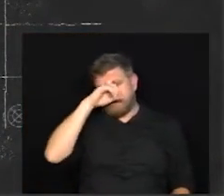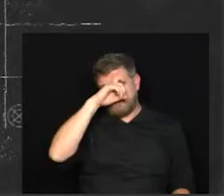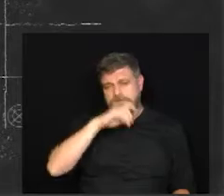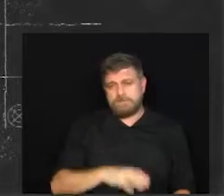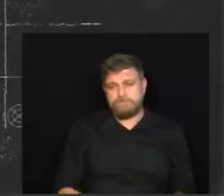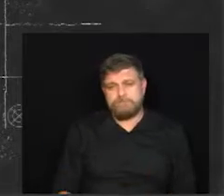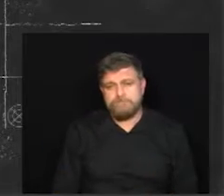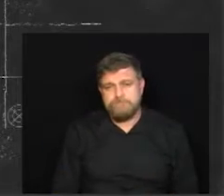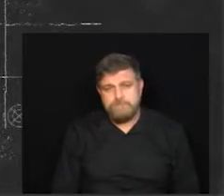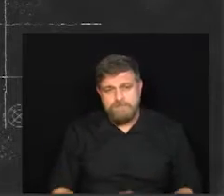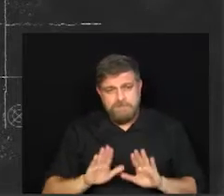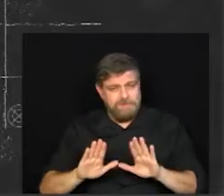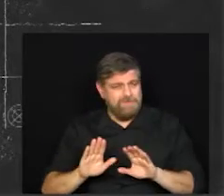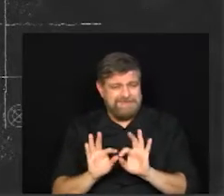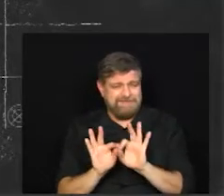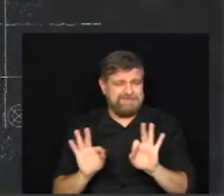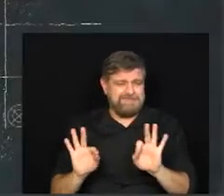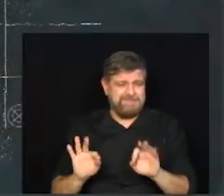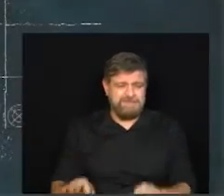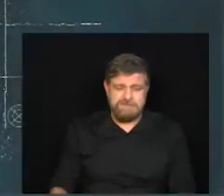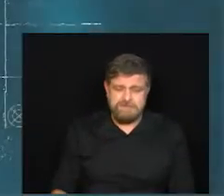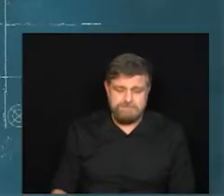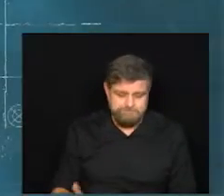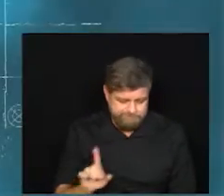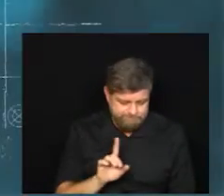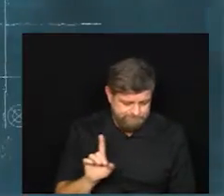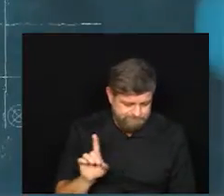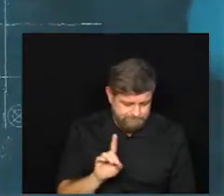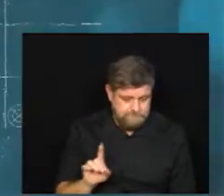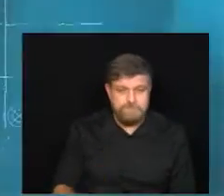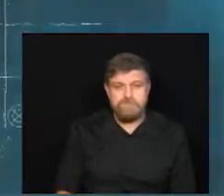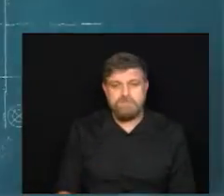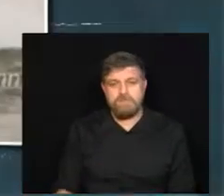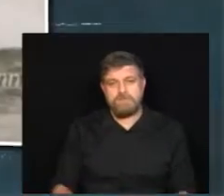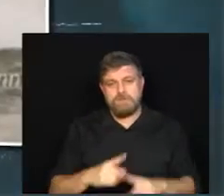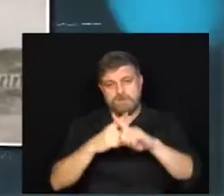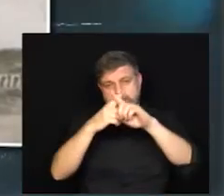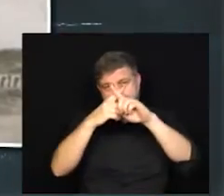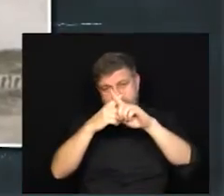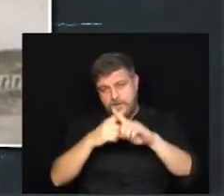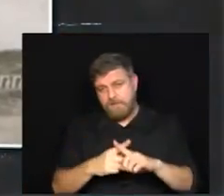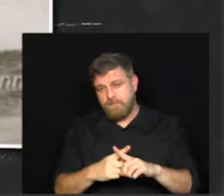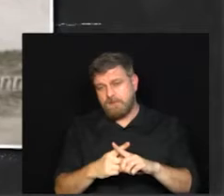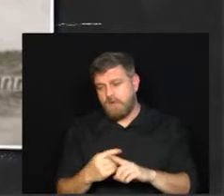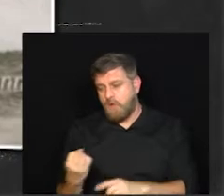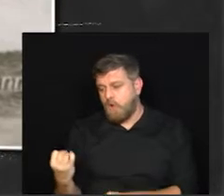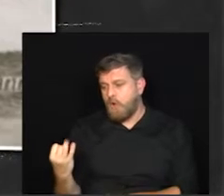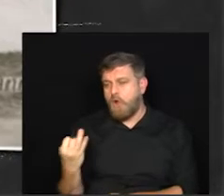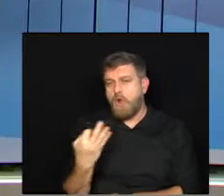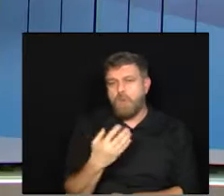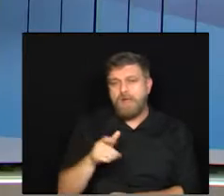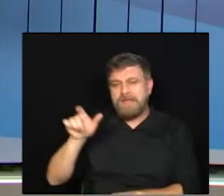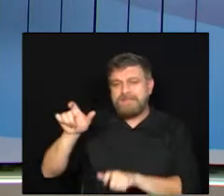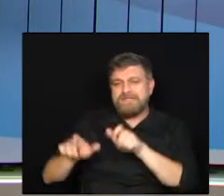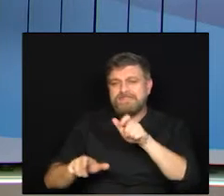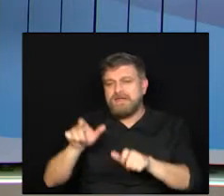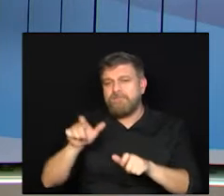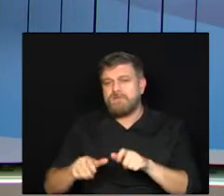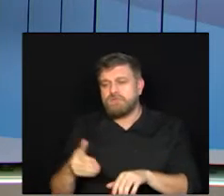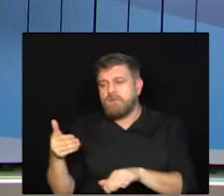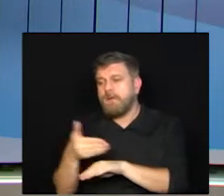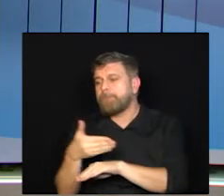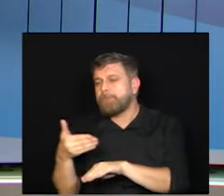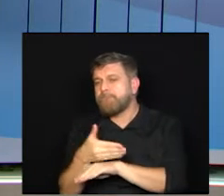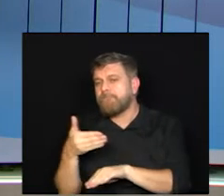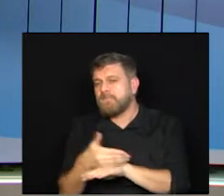não é tão simples. E em uma competição, quantos atletas estão competindo?